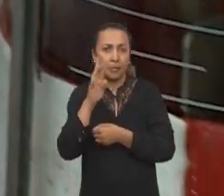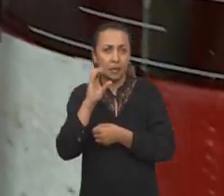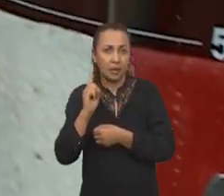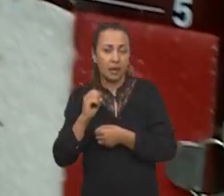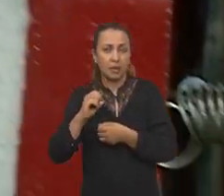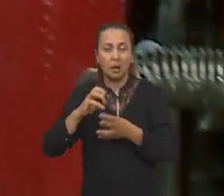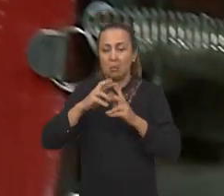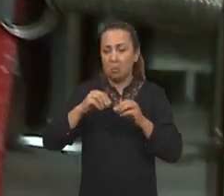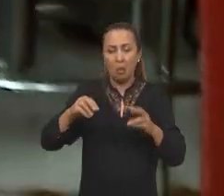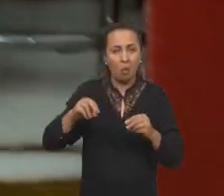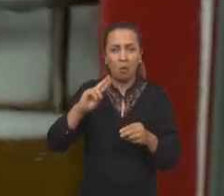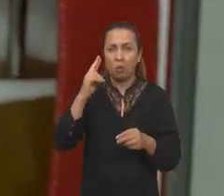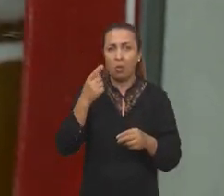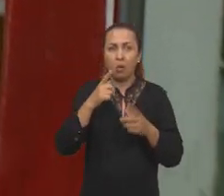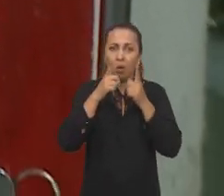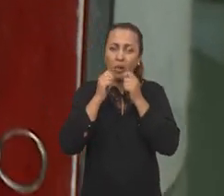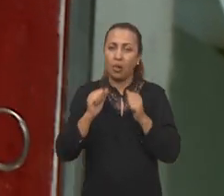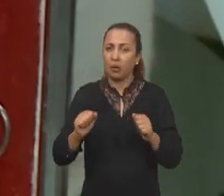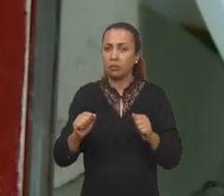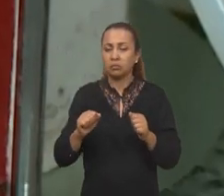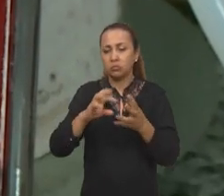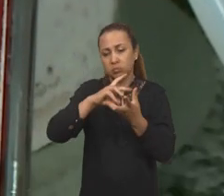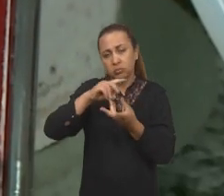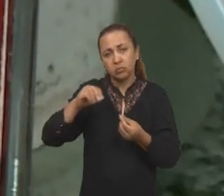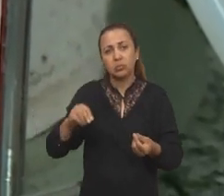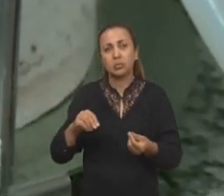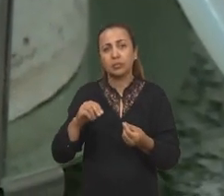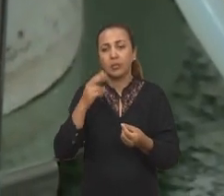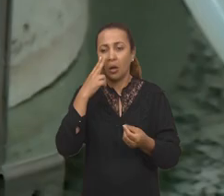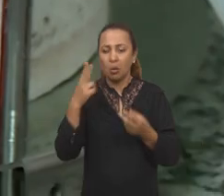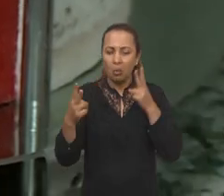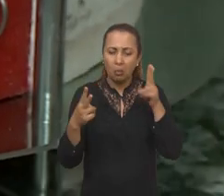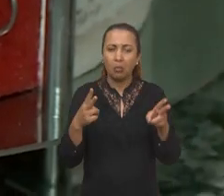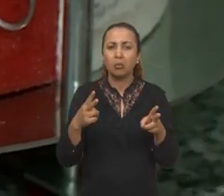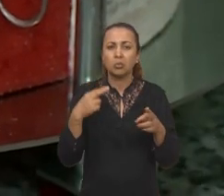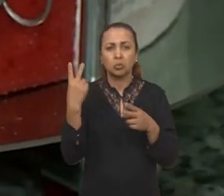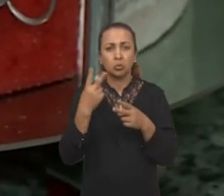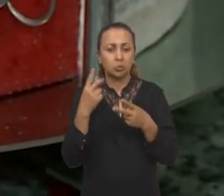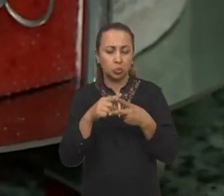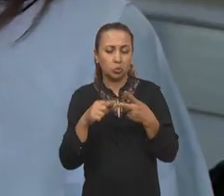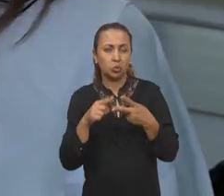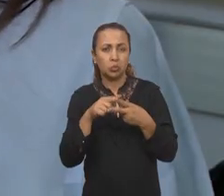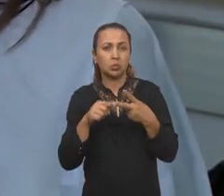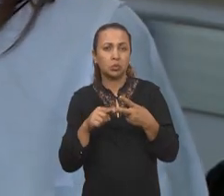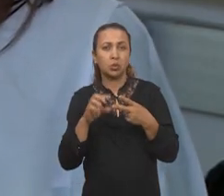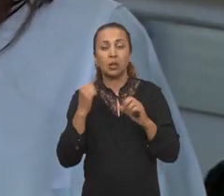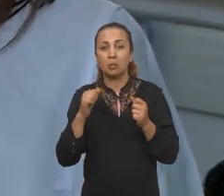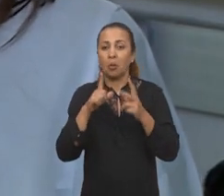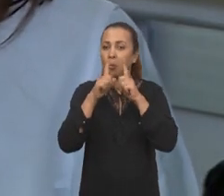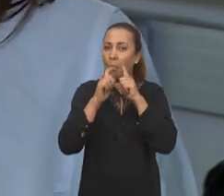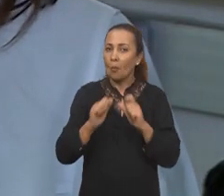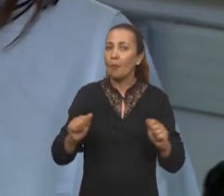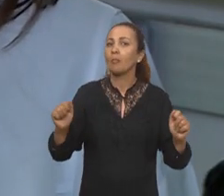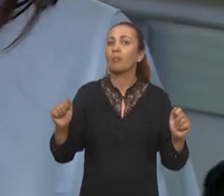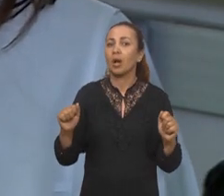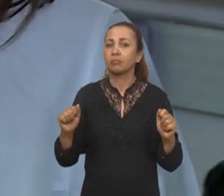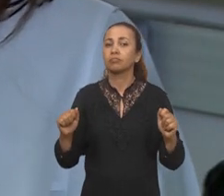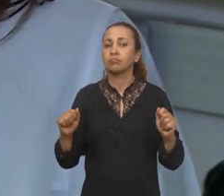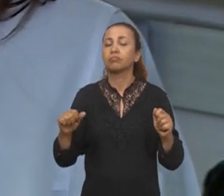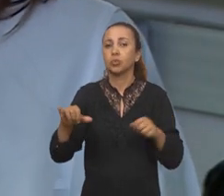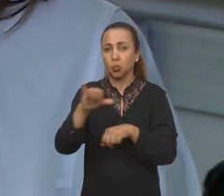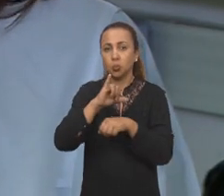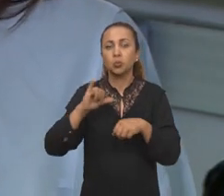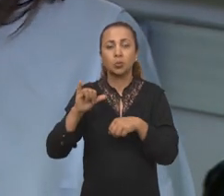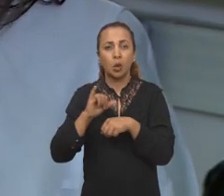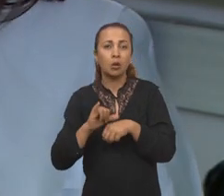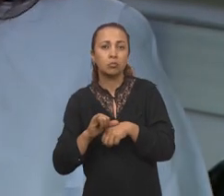líquida ou em pó e que a gente estava lidando esses dois modelos de negócio aí que tem a função de descontaminar resíduos